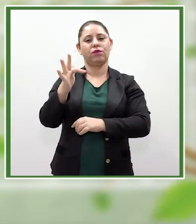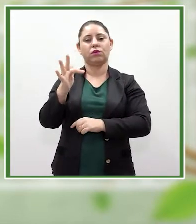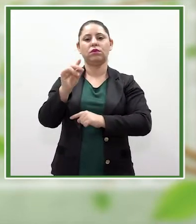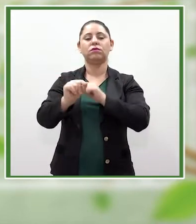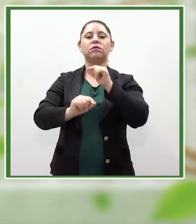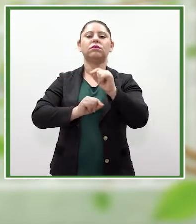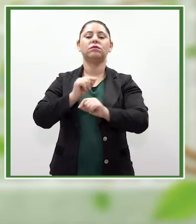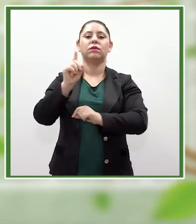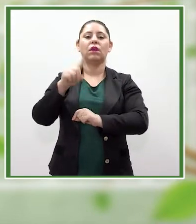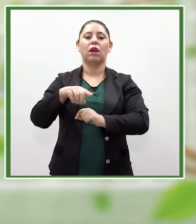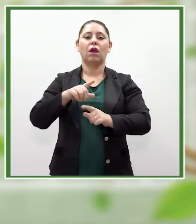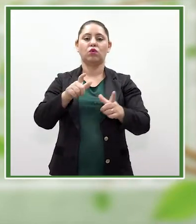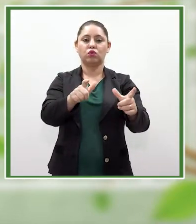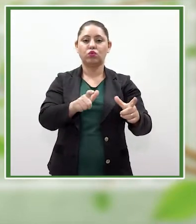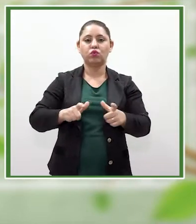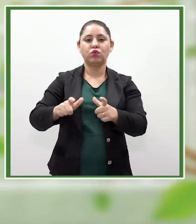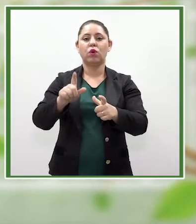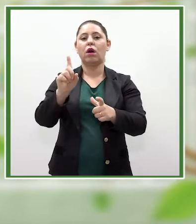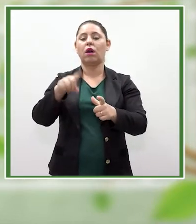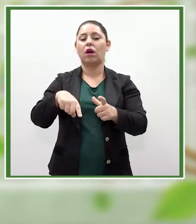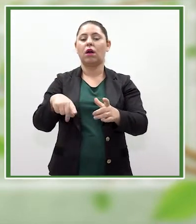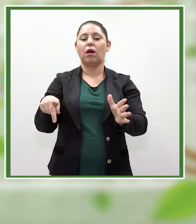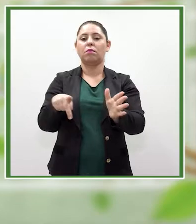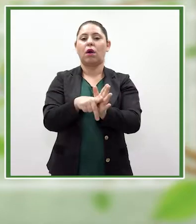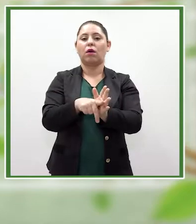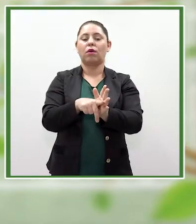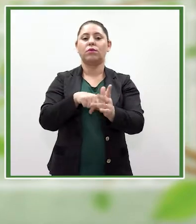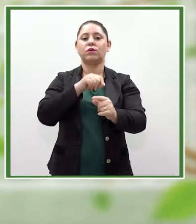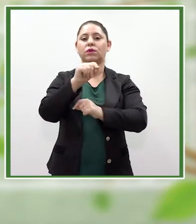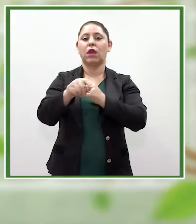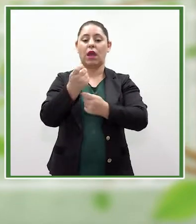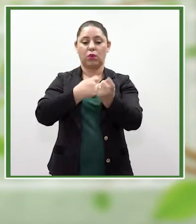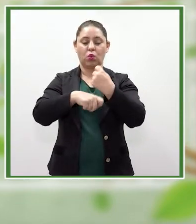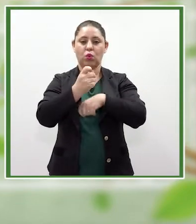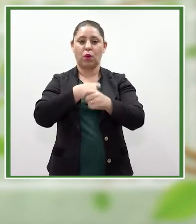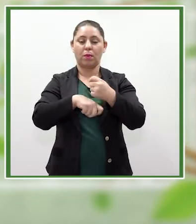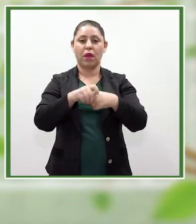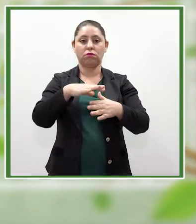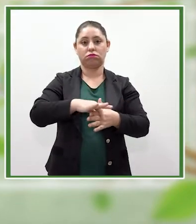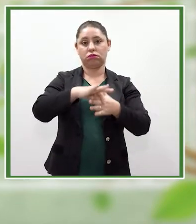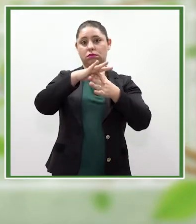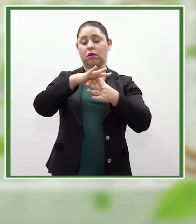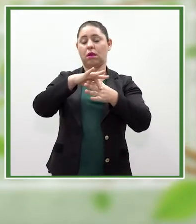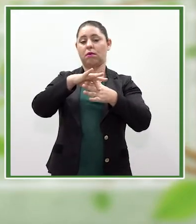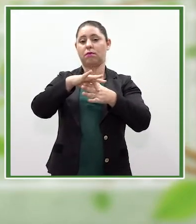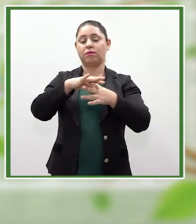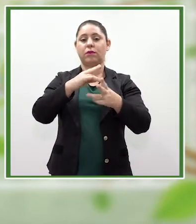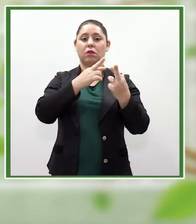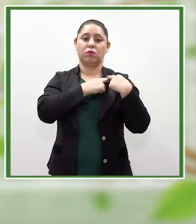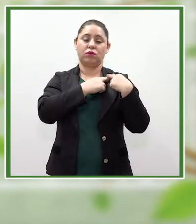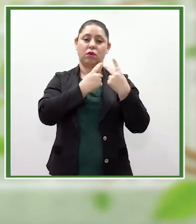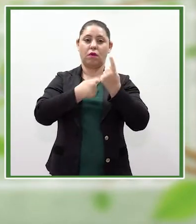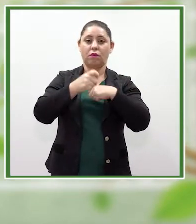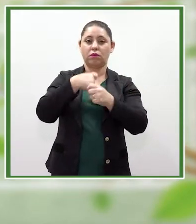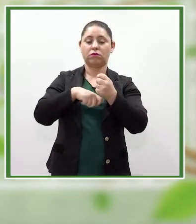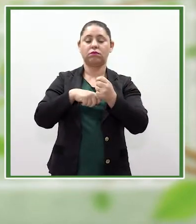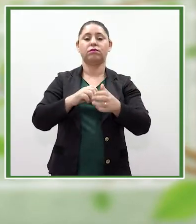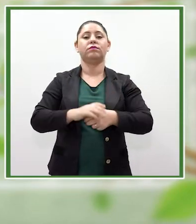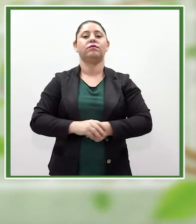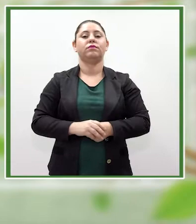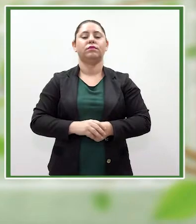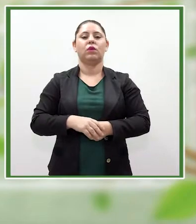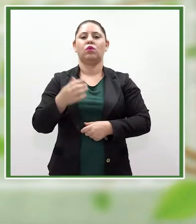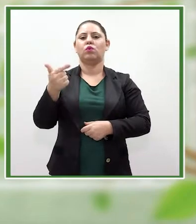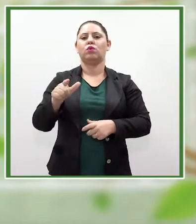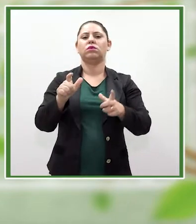em relação ao Brasil. Enquanto o Brasil, 44% das emissões dizem respeito ao desmatamento, ou mudança de